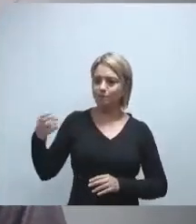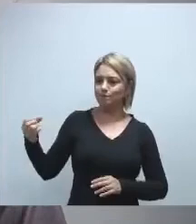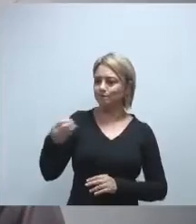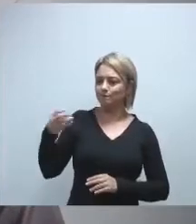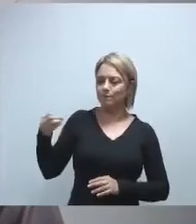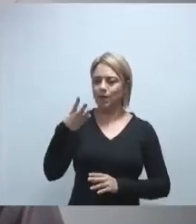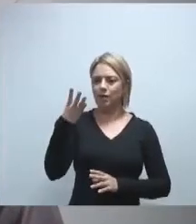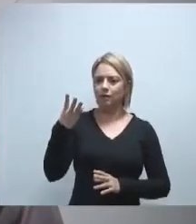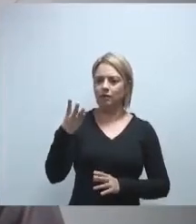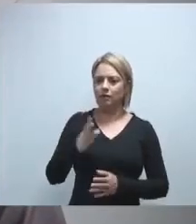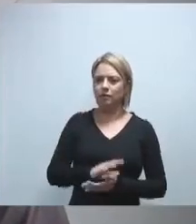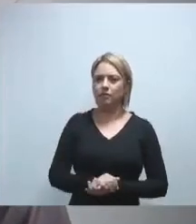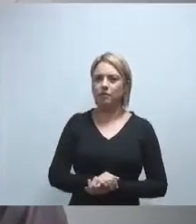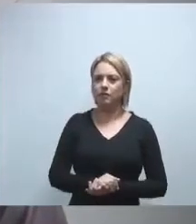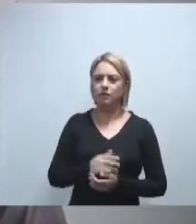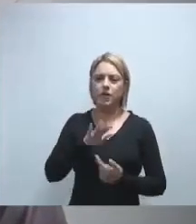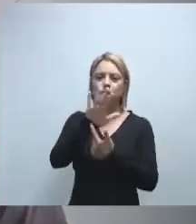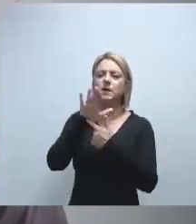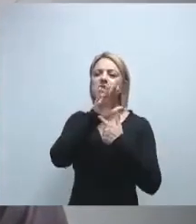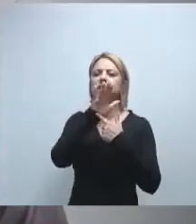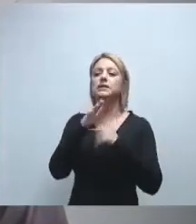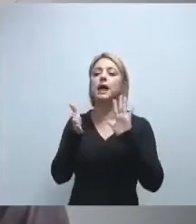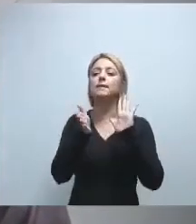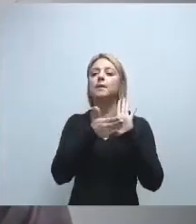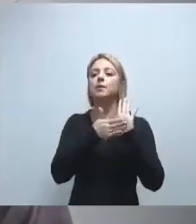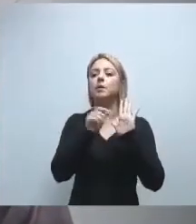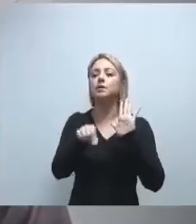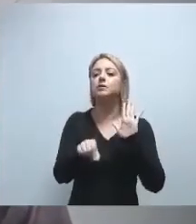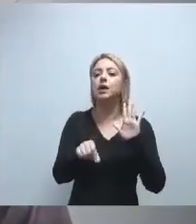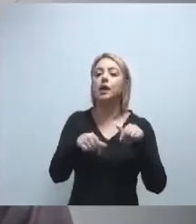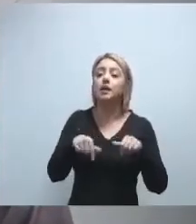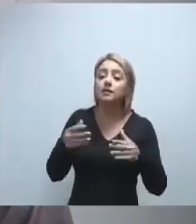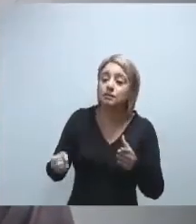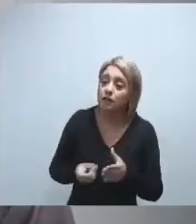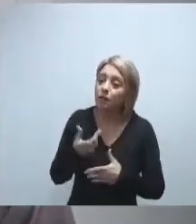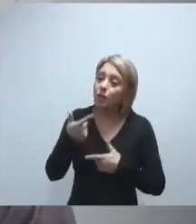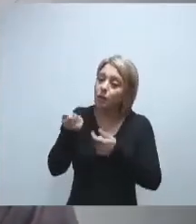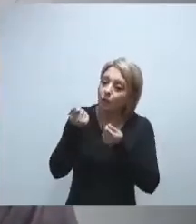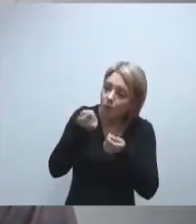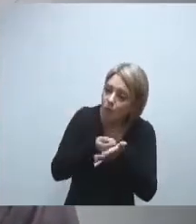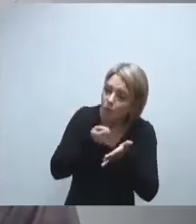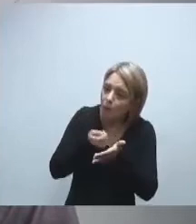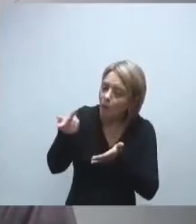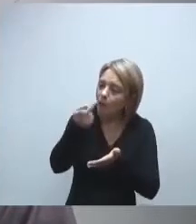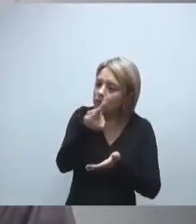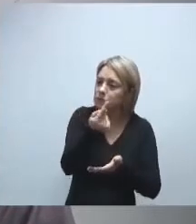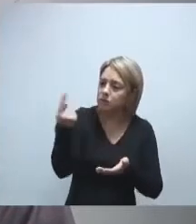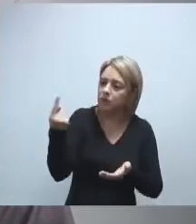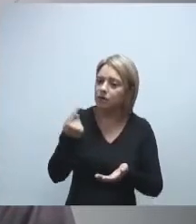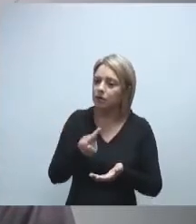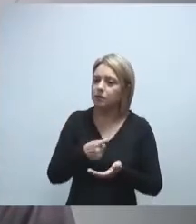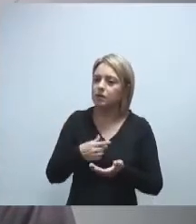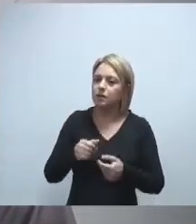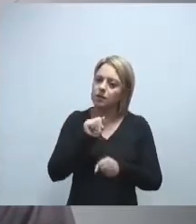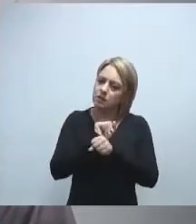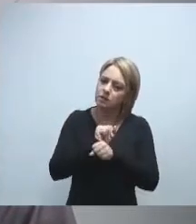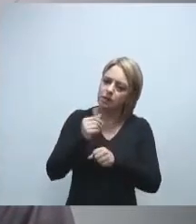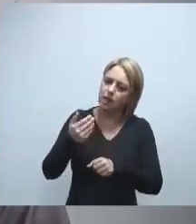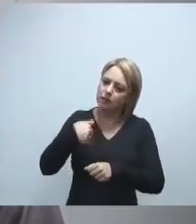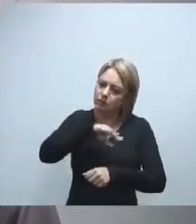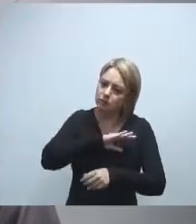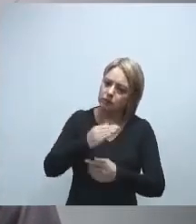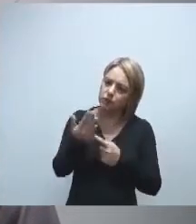nesse ponto de apresentar propostas é isso que eu cobro de vocês espero que vocês me age nos